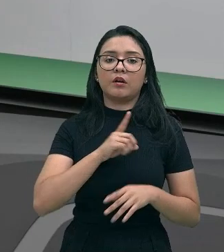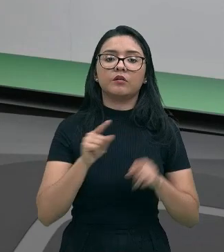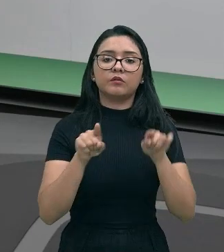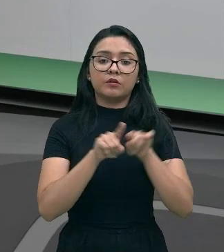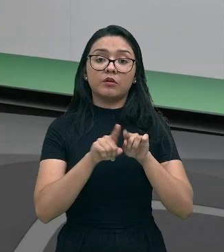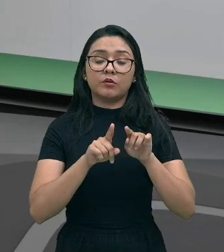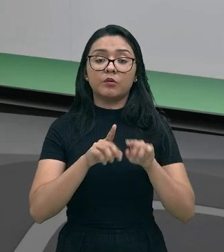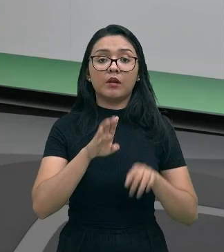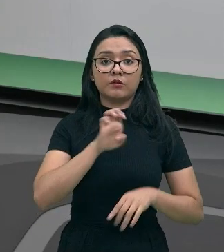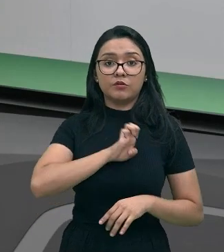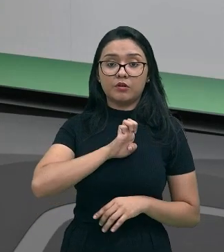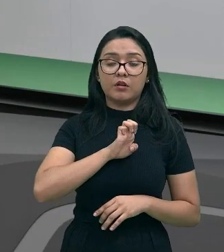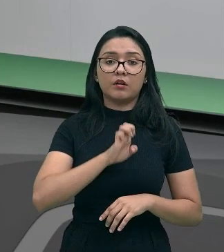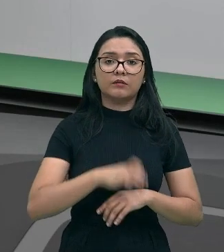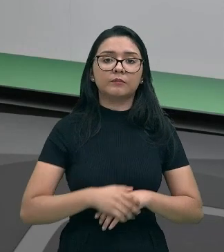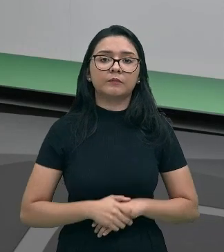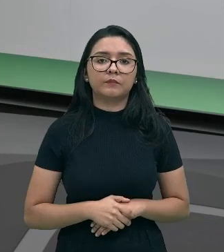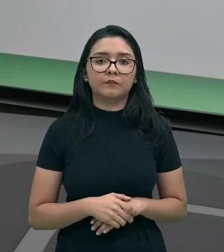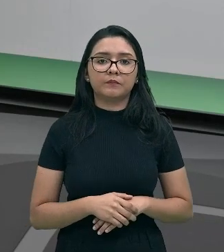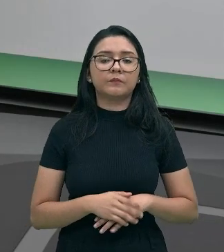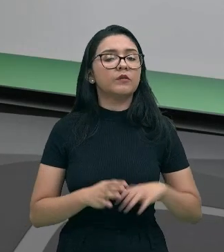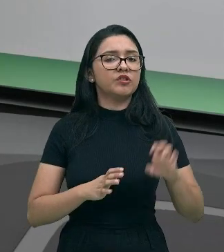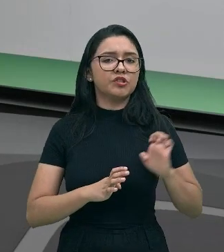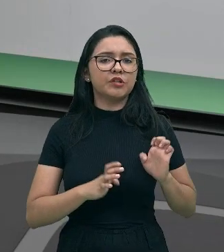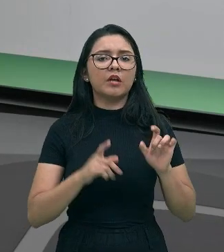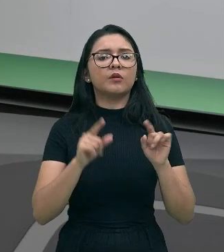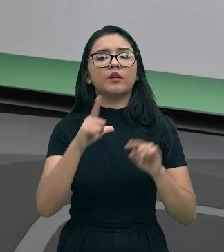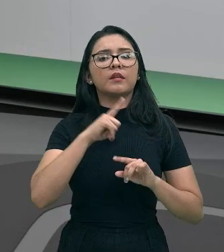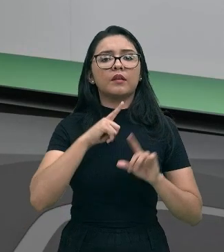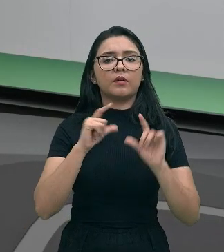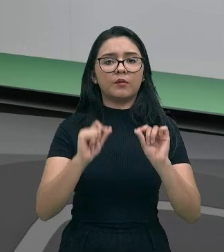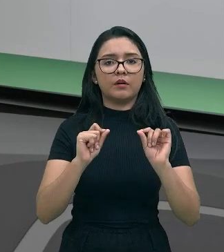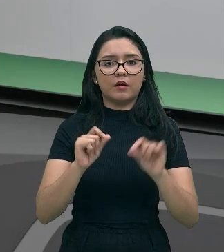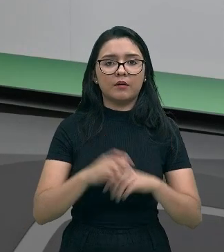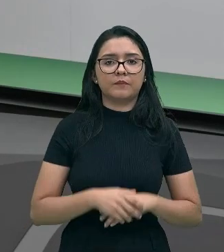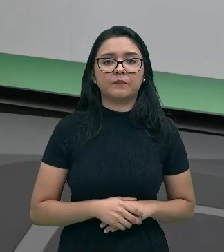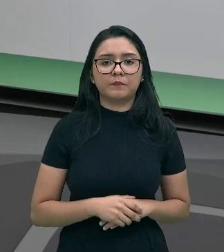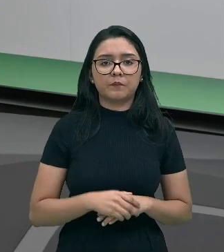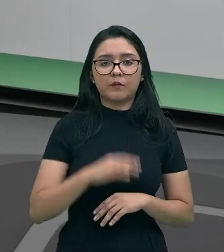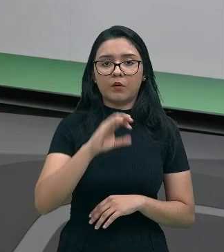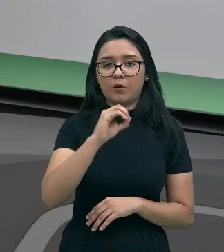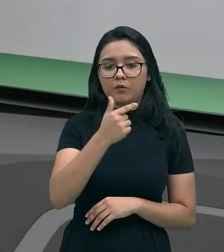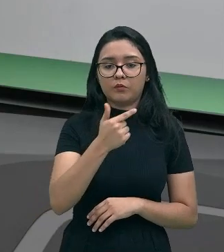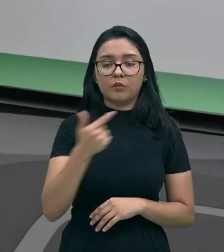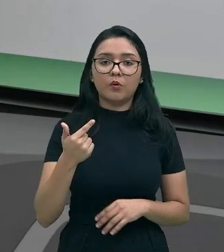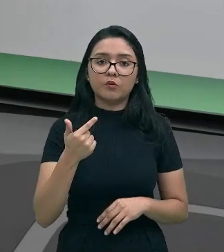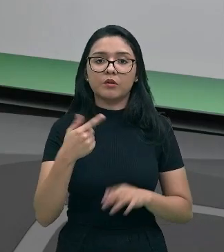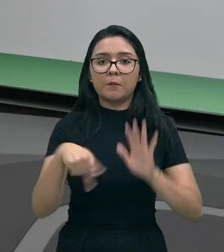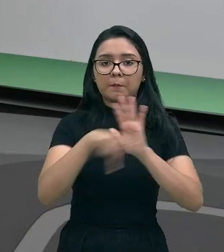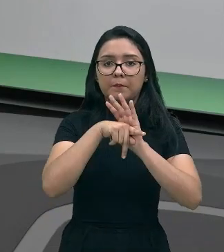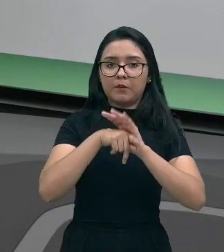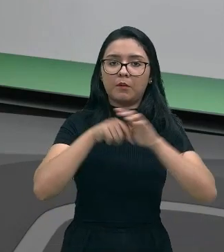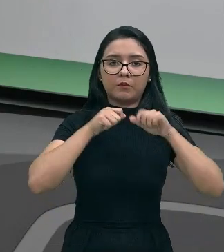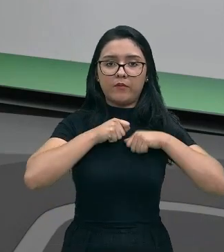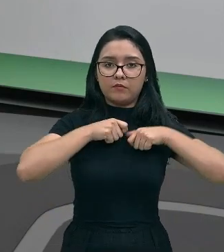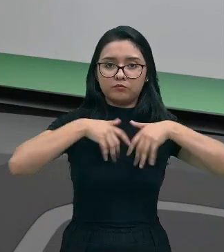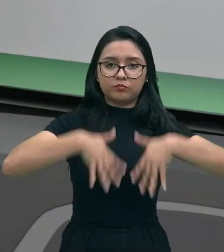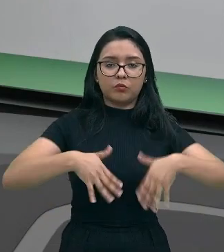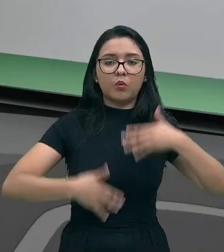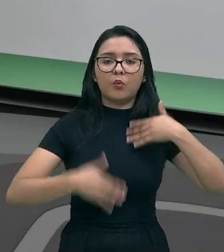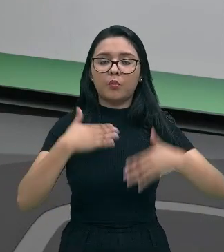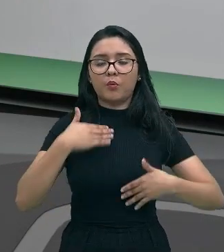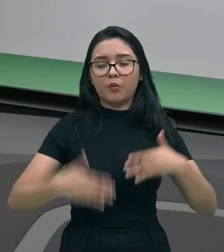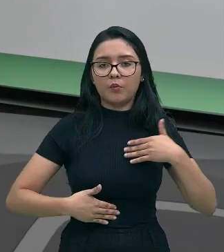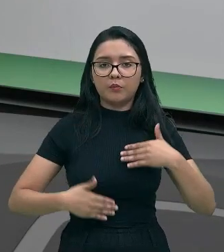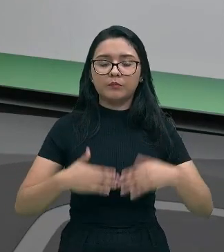lado esquerdo a gente tem o sangue rico em oxigênio que veio ali dos pulmões, né? Que vai ser enviado para todo o corpo, tá? Então, assim